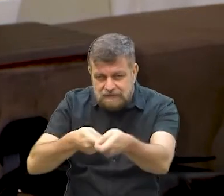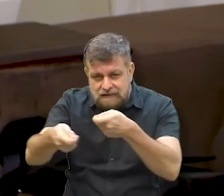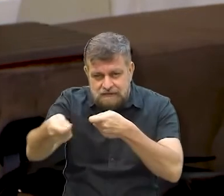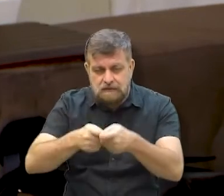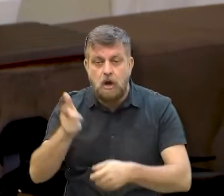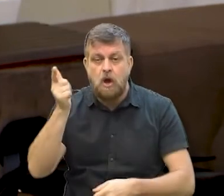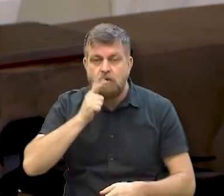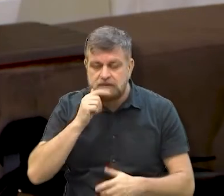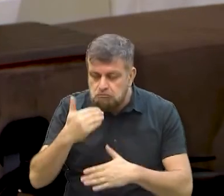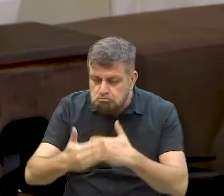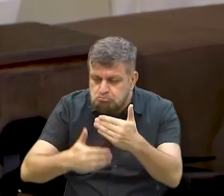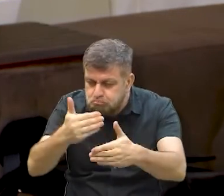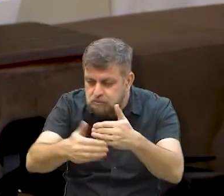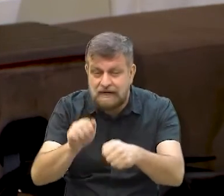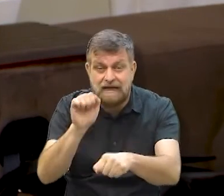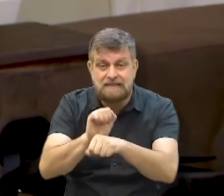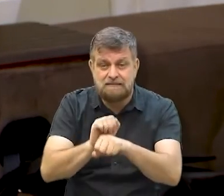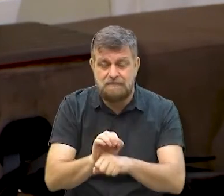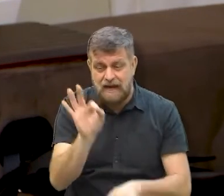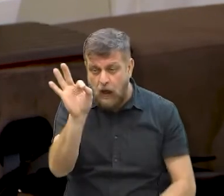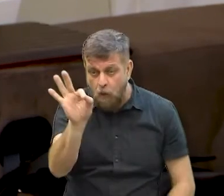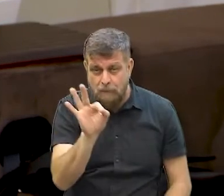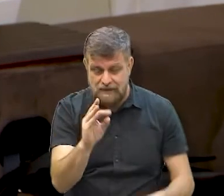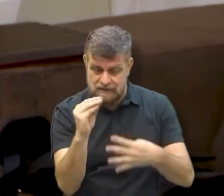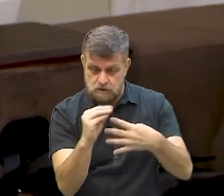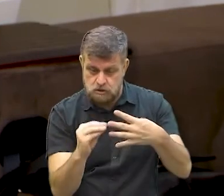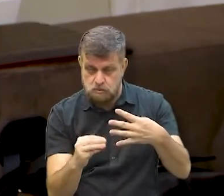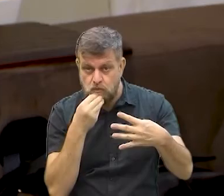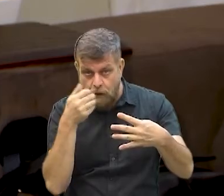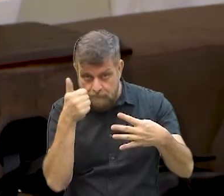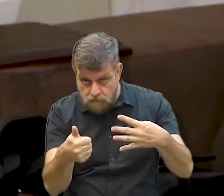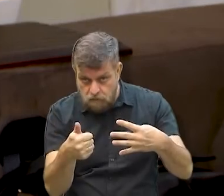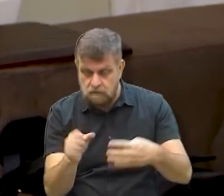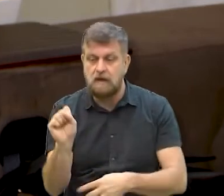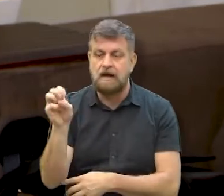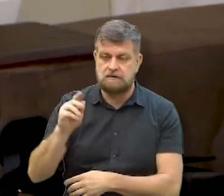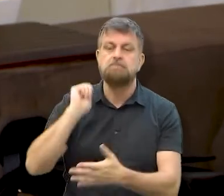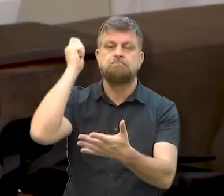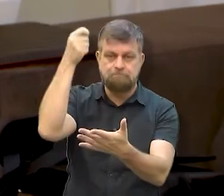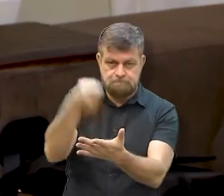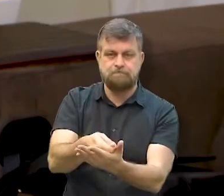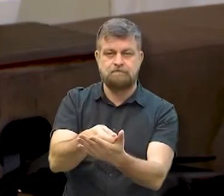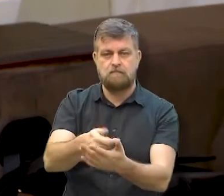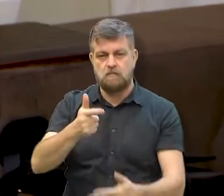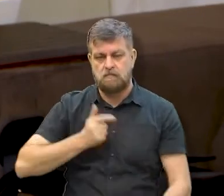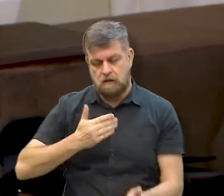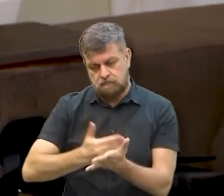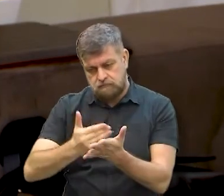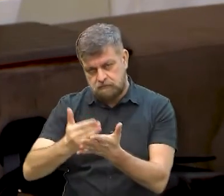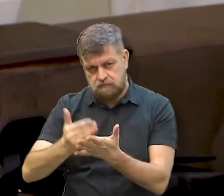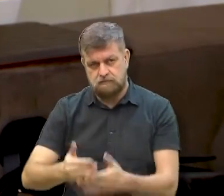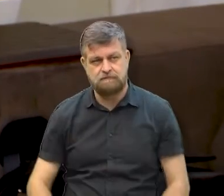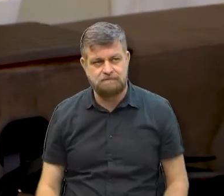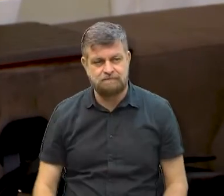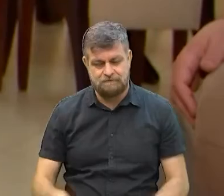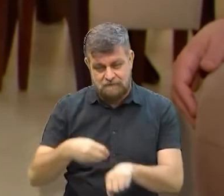ele. Empurra a dívida para frente, negocia uma taxa de juros interessante e aí sim honra o seu compromisso, faz